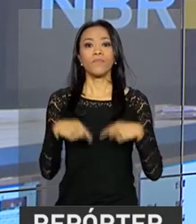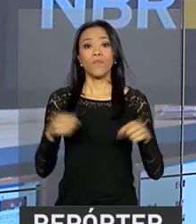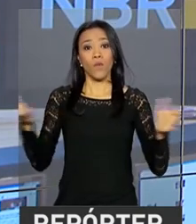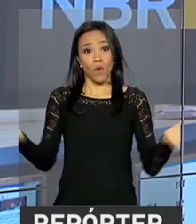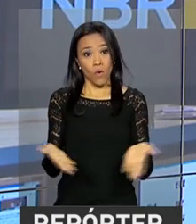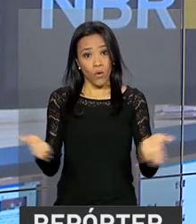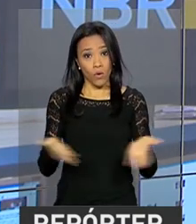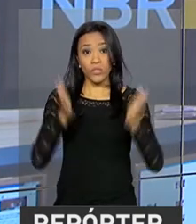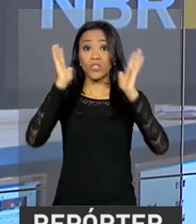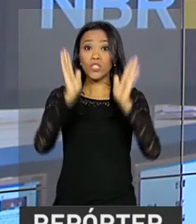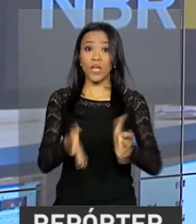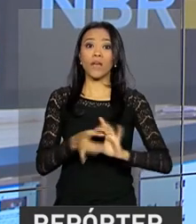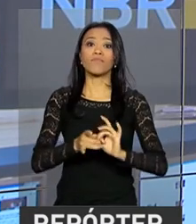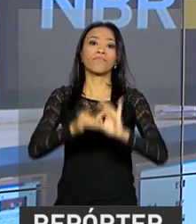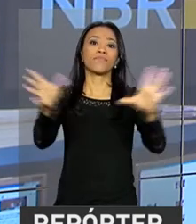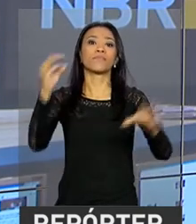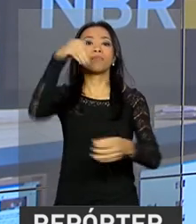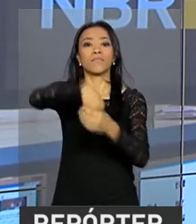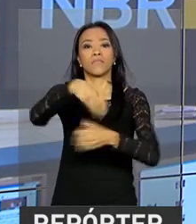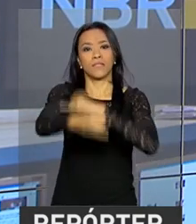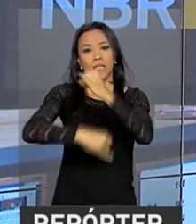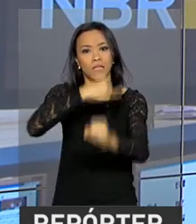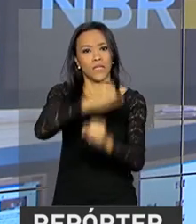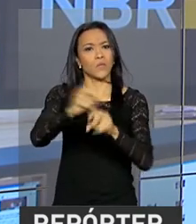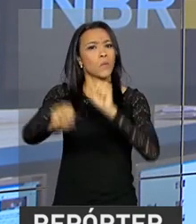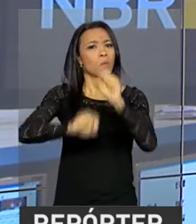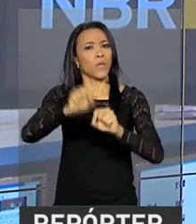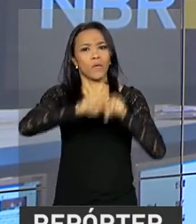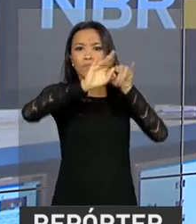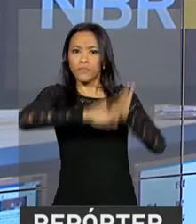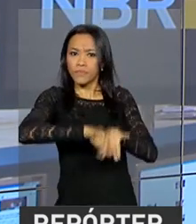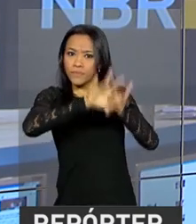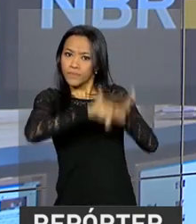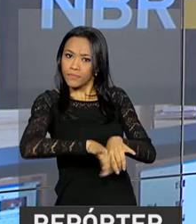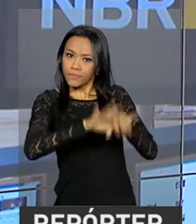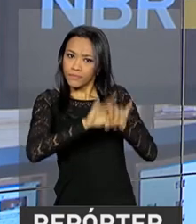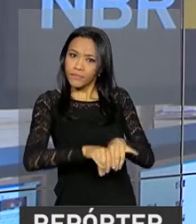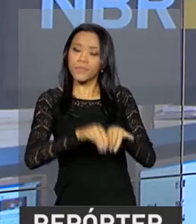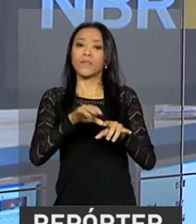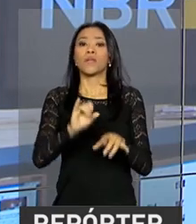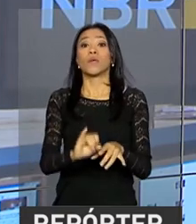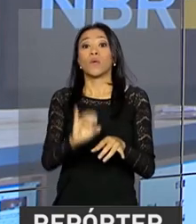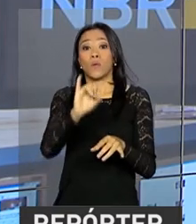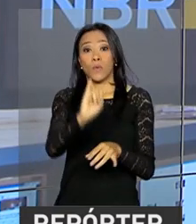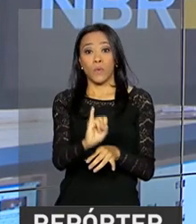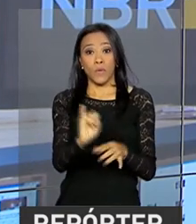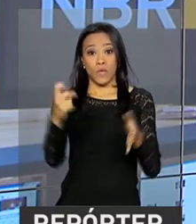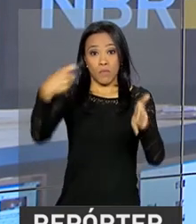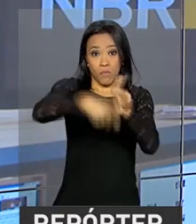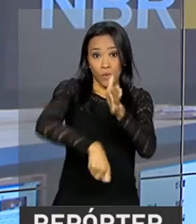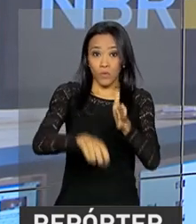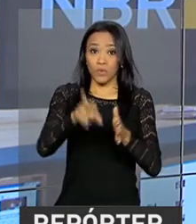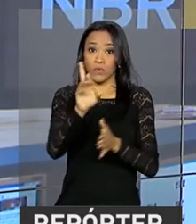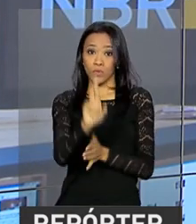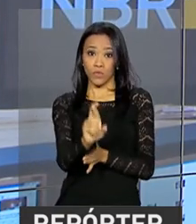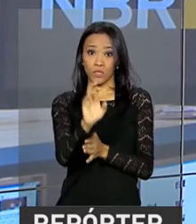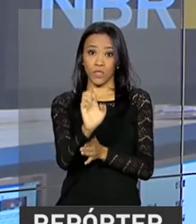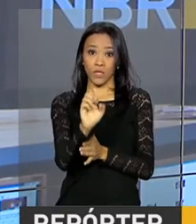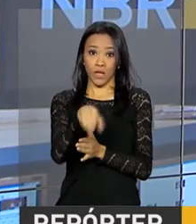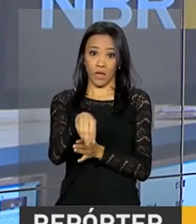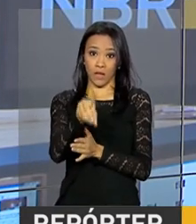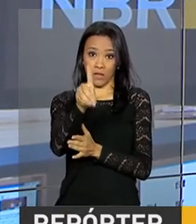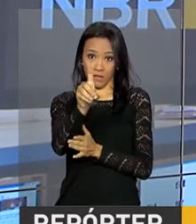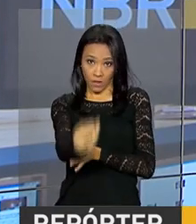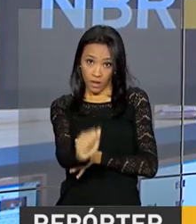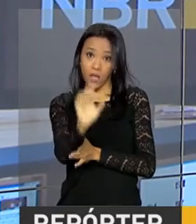está disponível para baixar na internet o programa para declarar o imposto de renda pessoa física 2007 basta